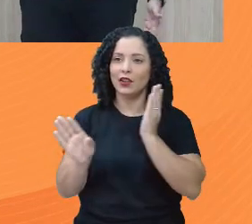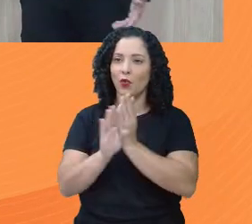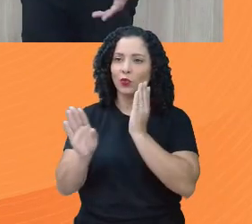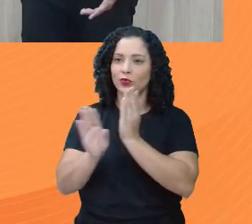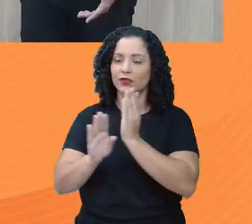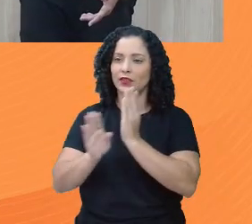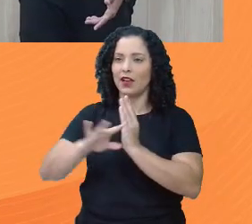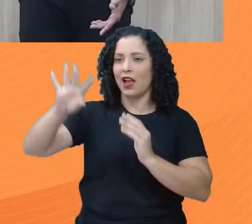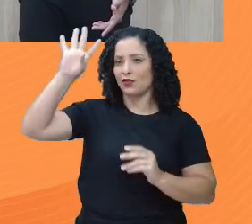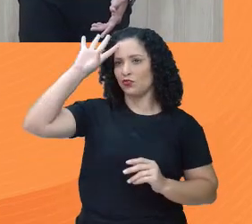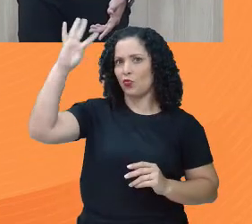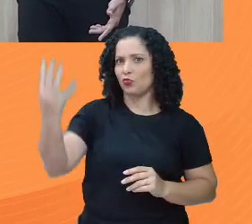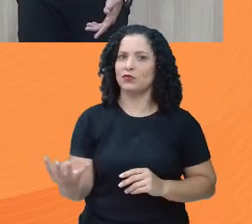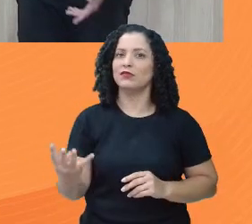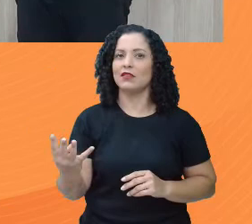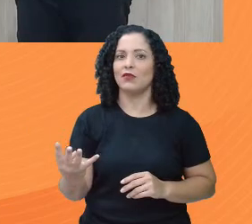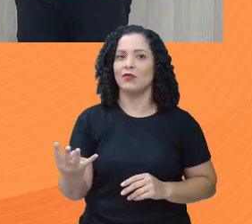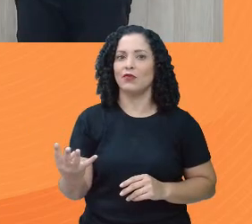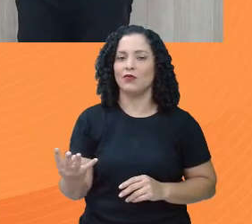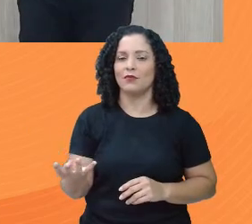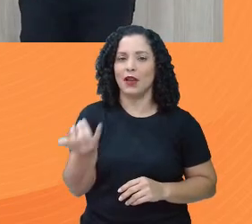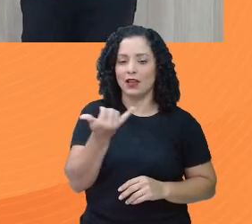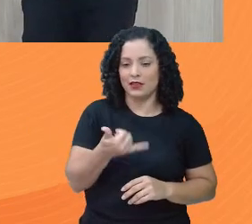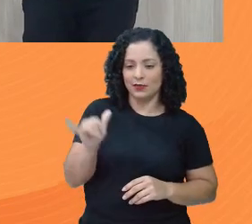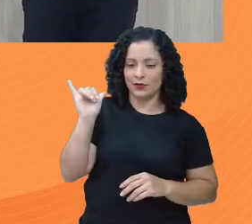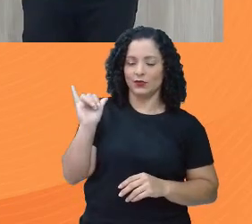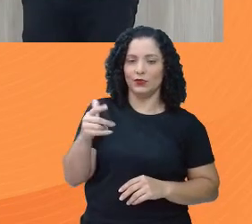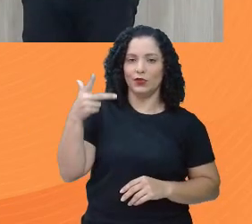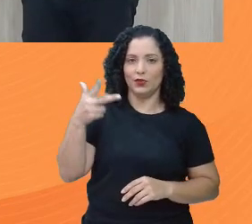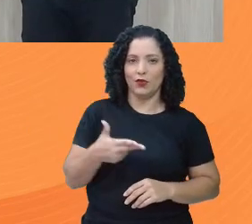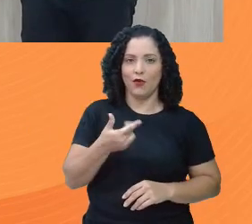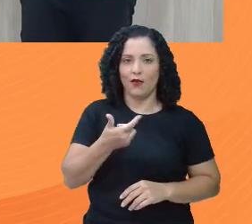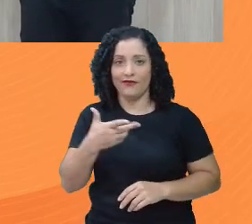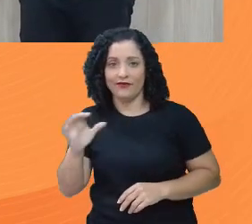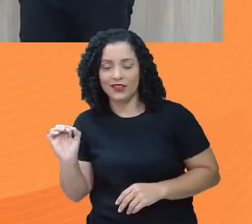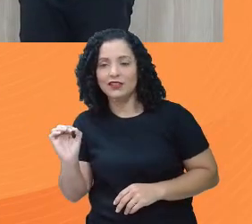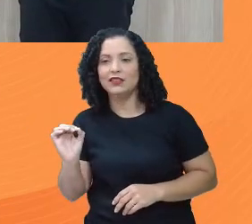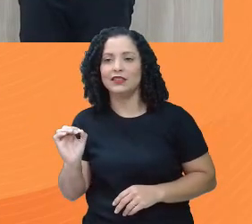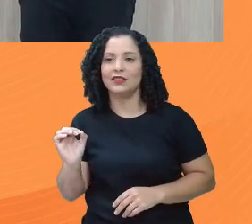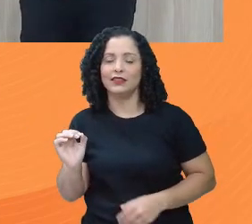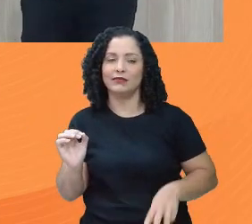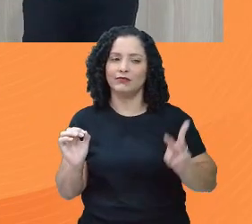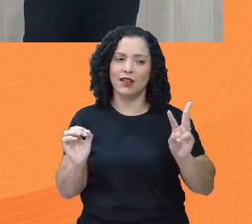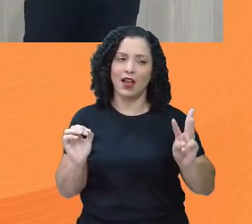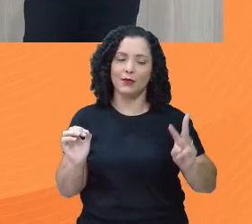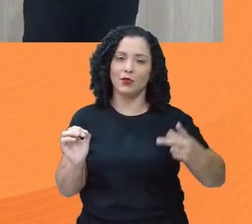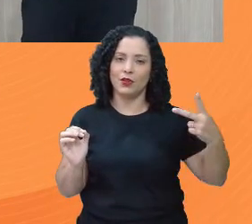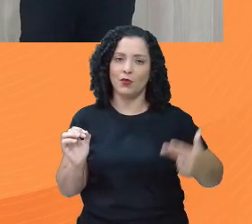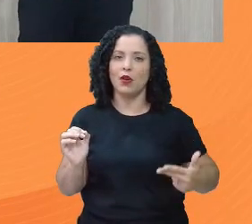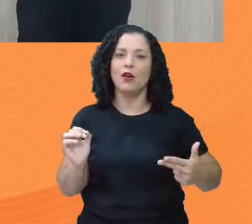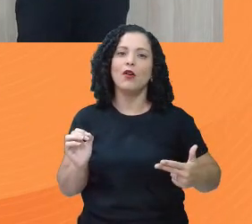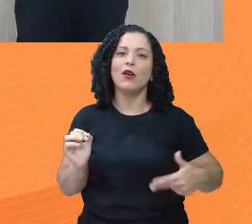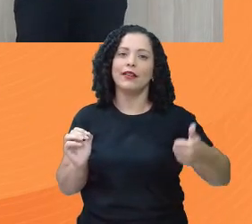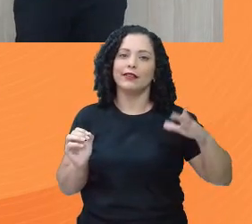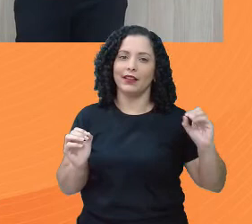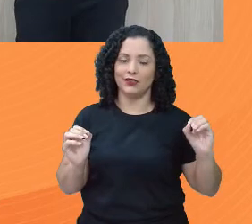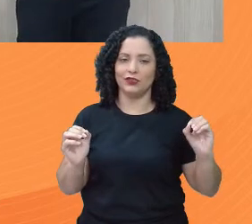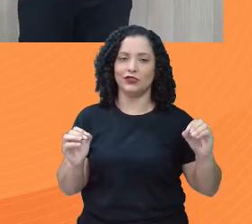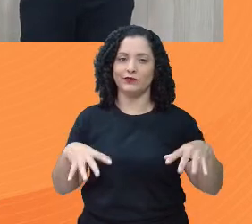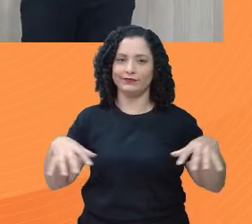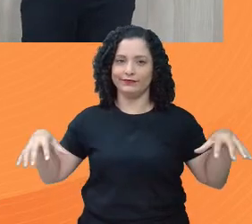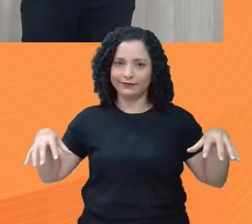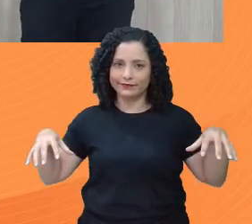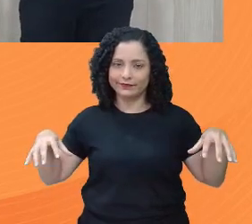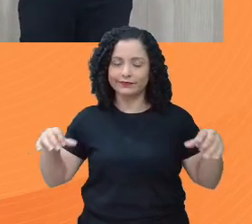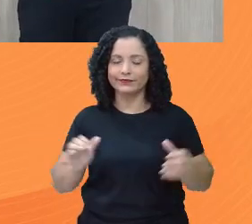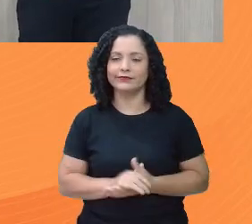solução para o valor de y ser igual a 20 e para o valor de w ser igual a 10. Então,